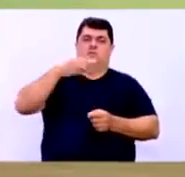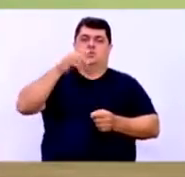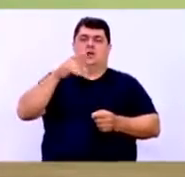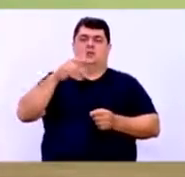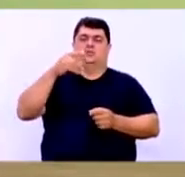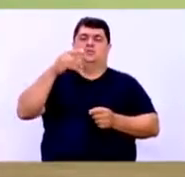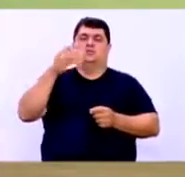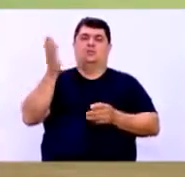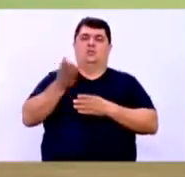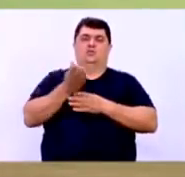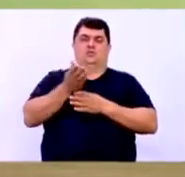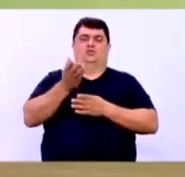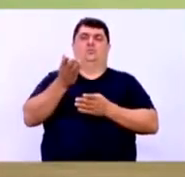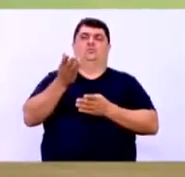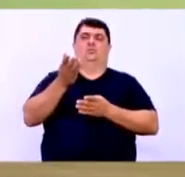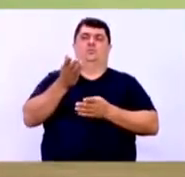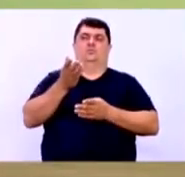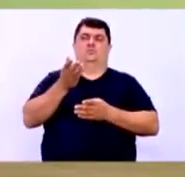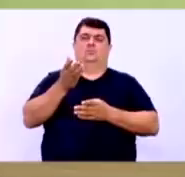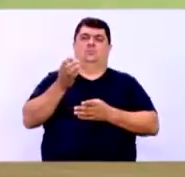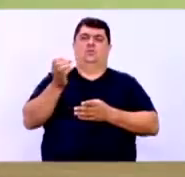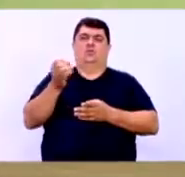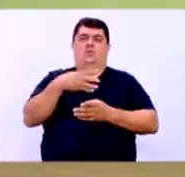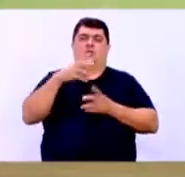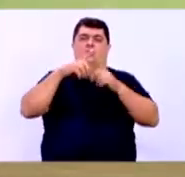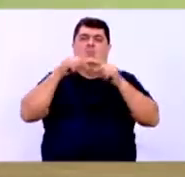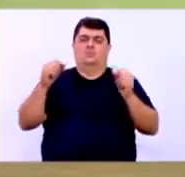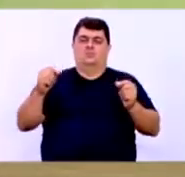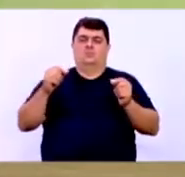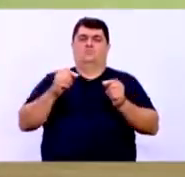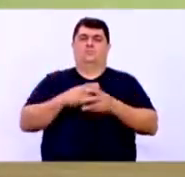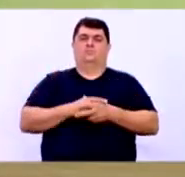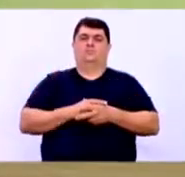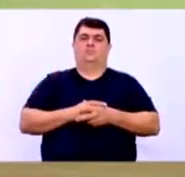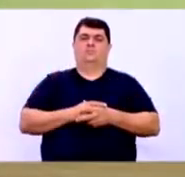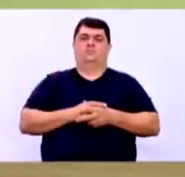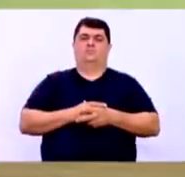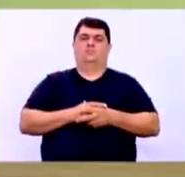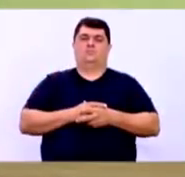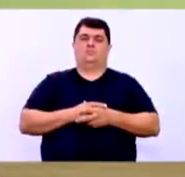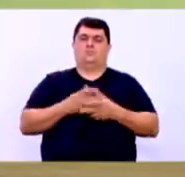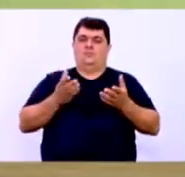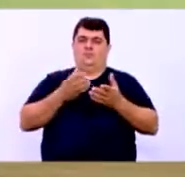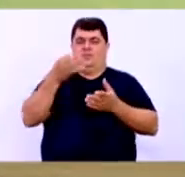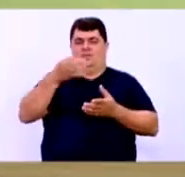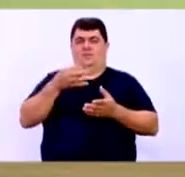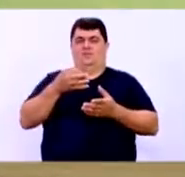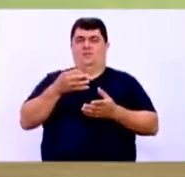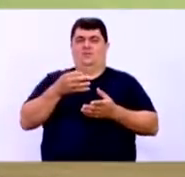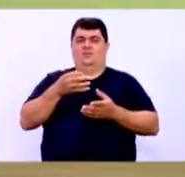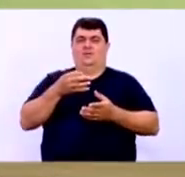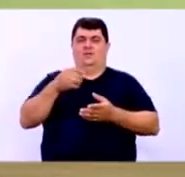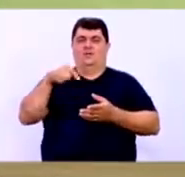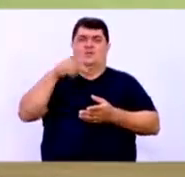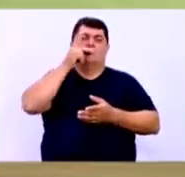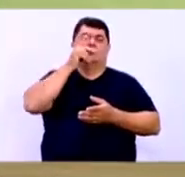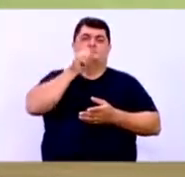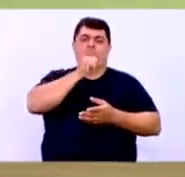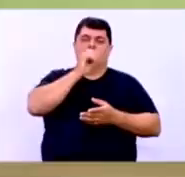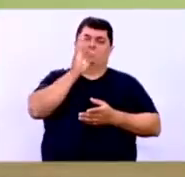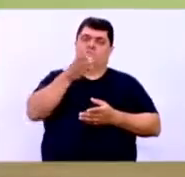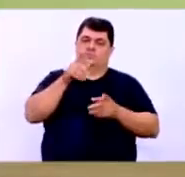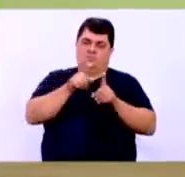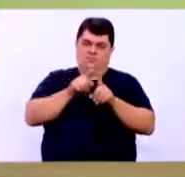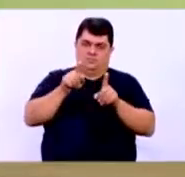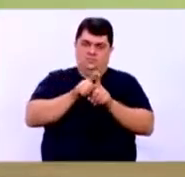do Oeste, pode mandar mais, Nova Brasilândia, olha aí, agora sim, né? Zona Norte aqui, de Porto Velho